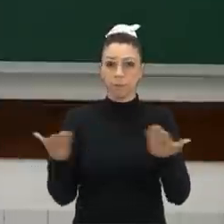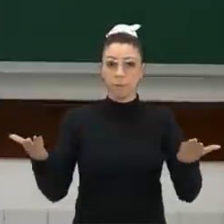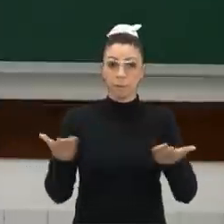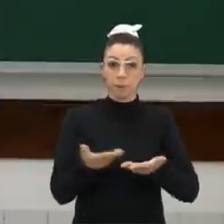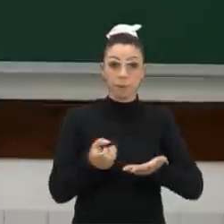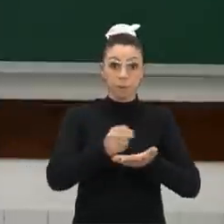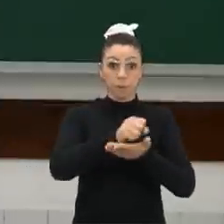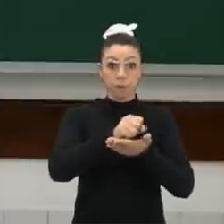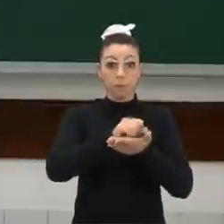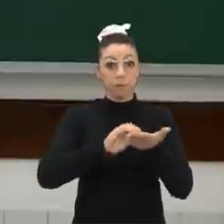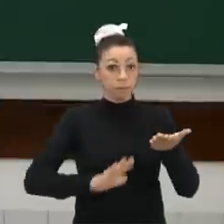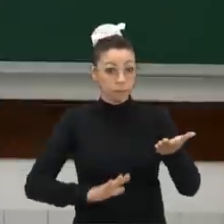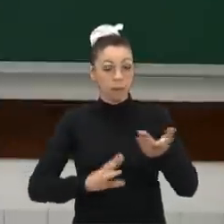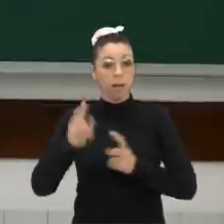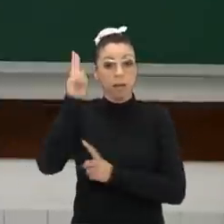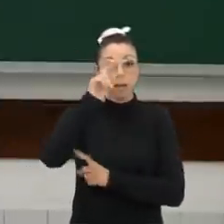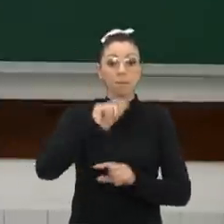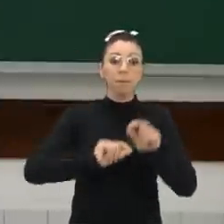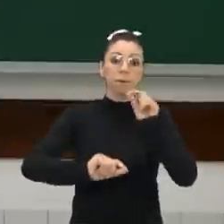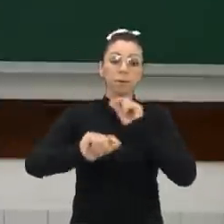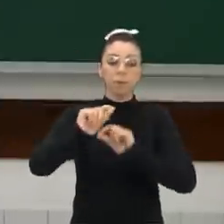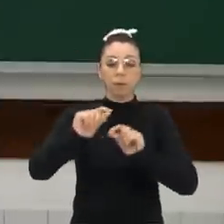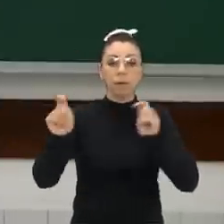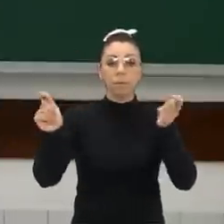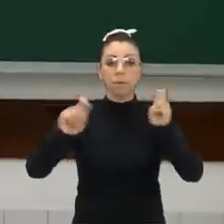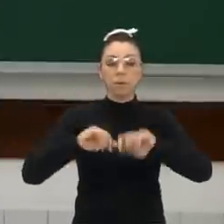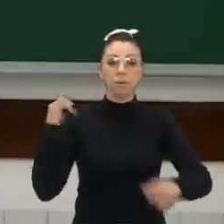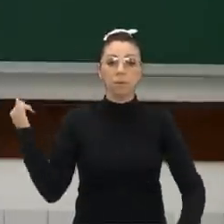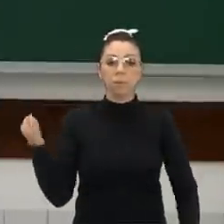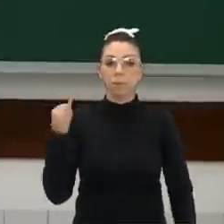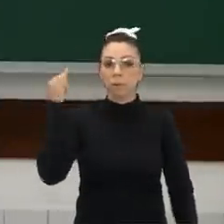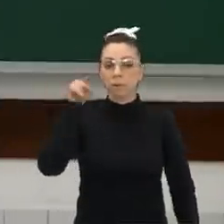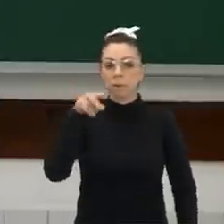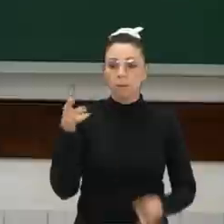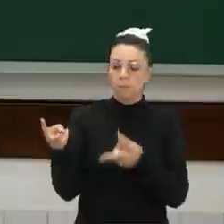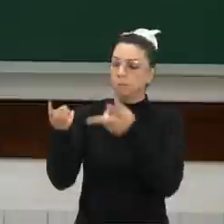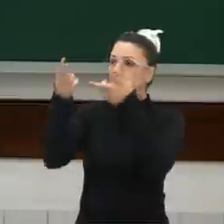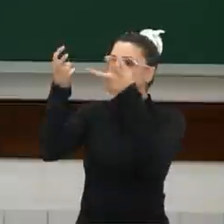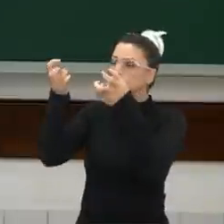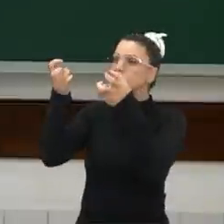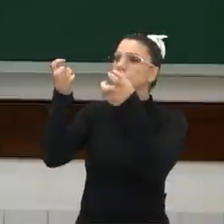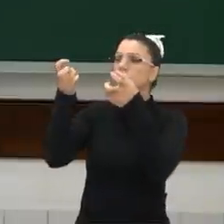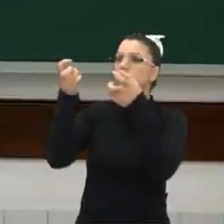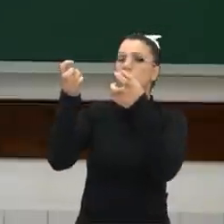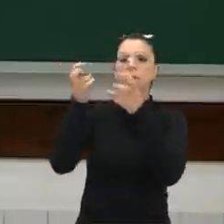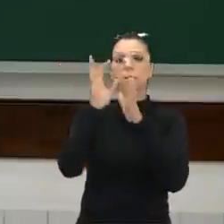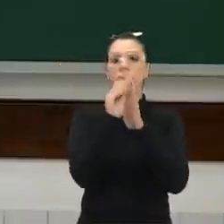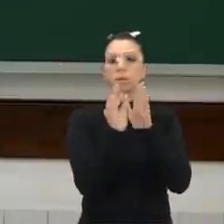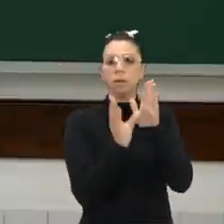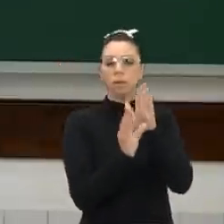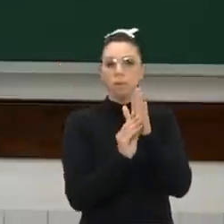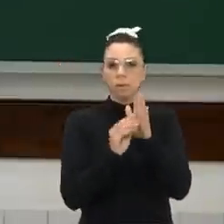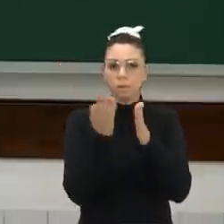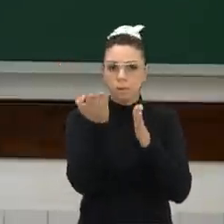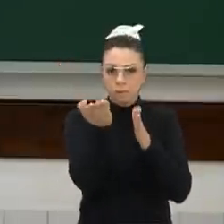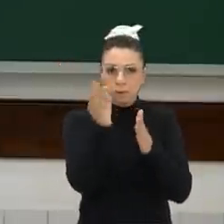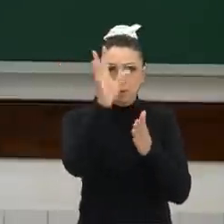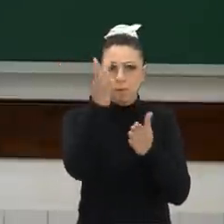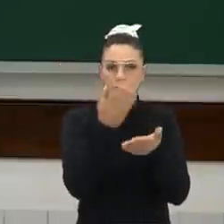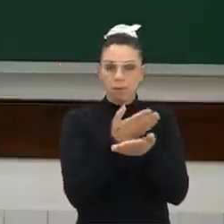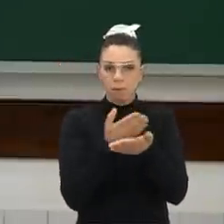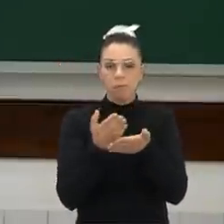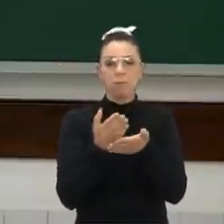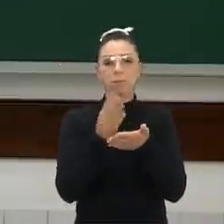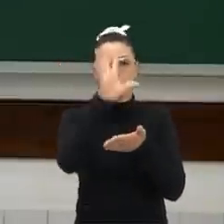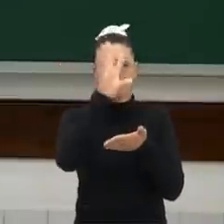exercícios. Lembrando, para fazer o exercício é importante que você observe aí no conteúdo que você acabou de copiar. Ele vai te